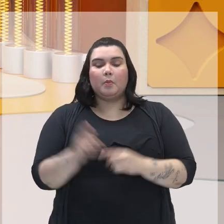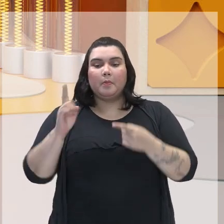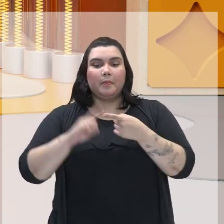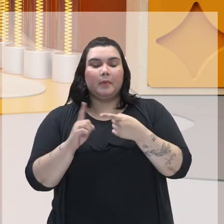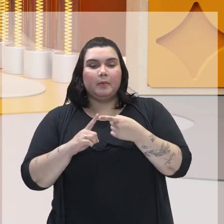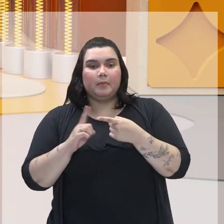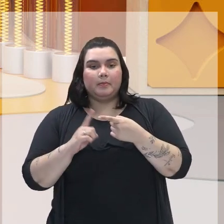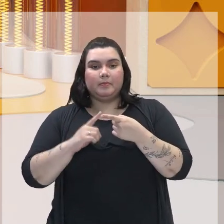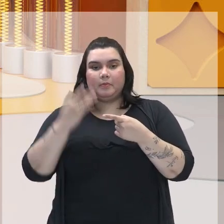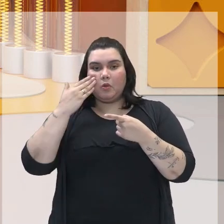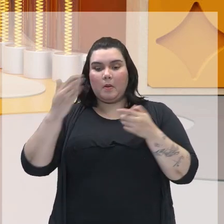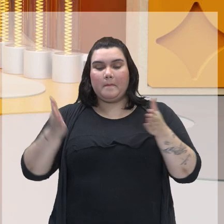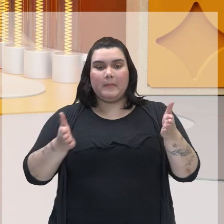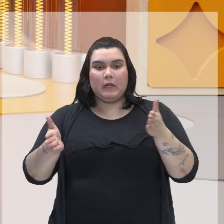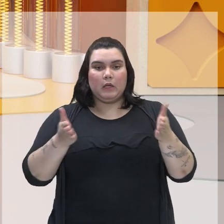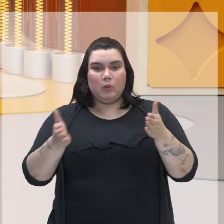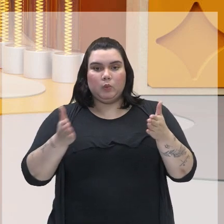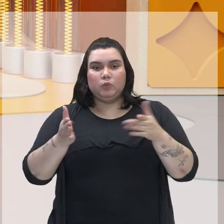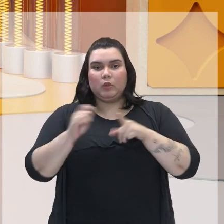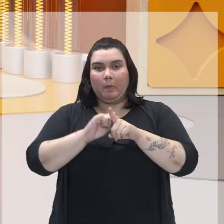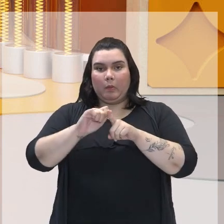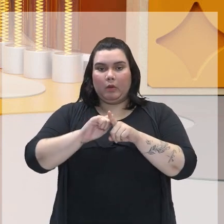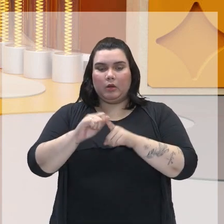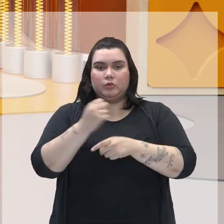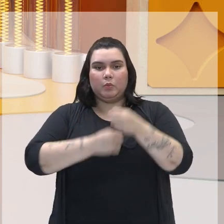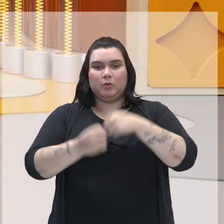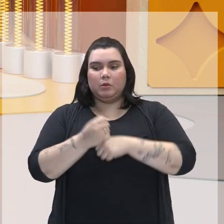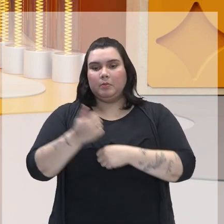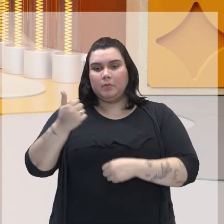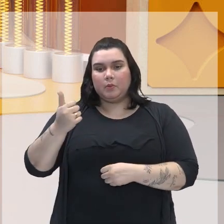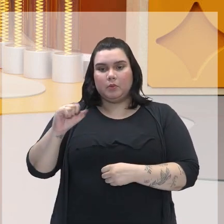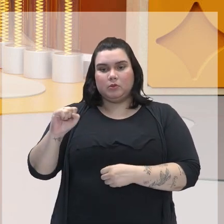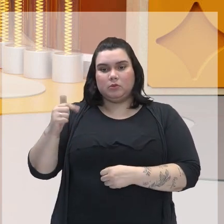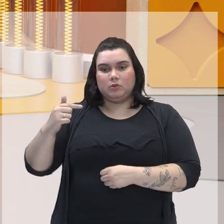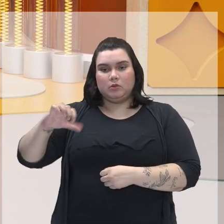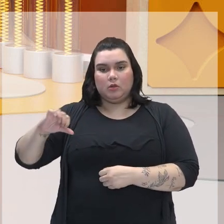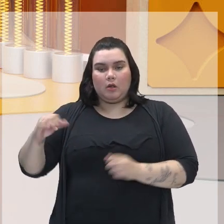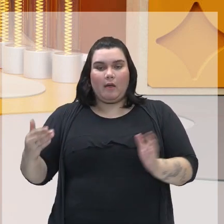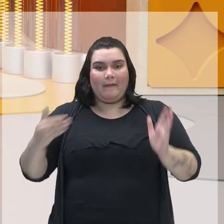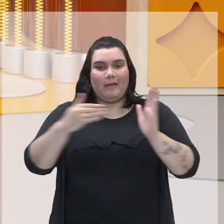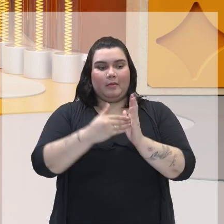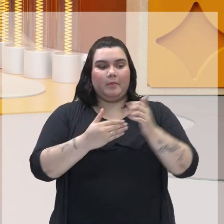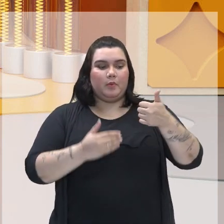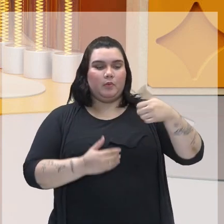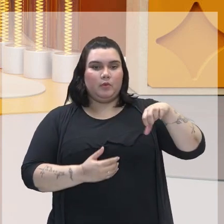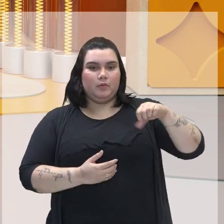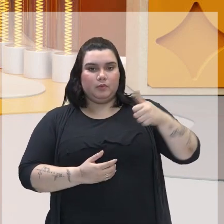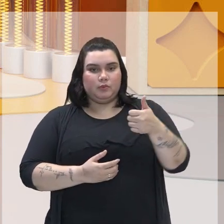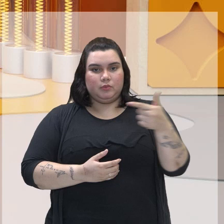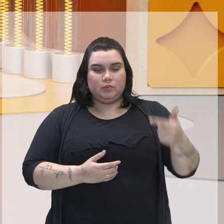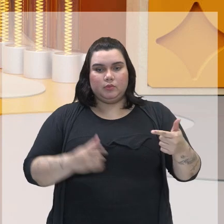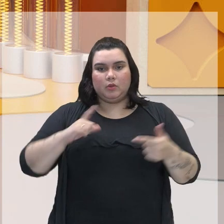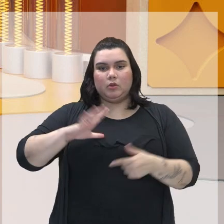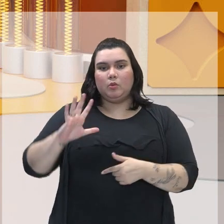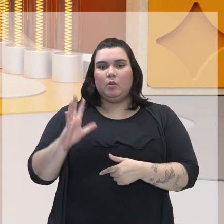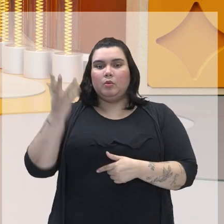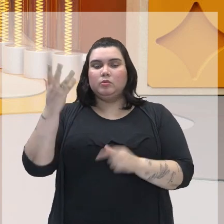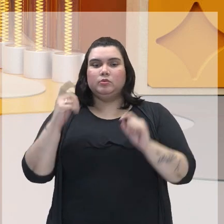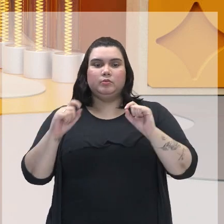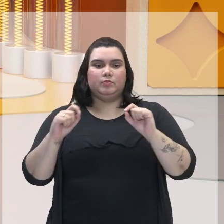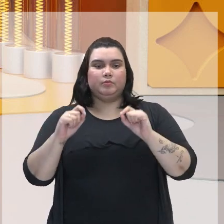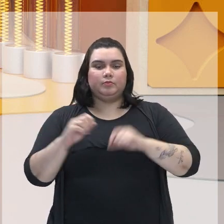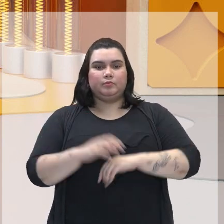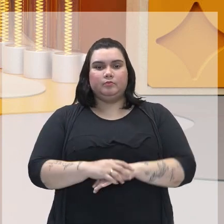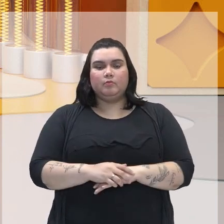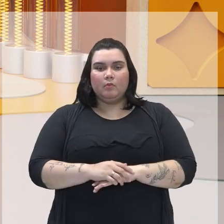ciclo da borracha, de 1879 a 1912, aconteceu por alguns motivos, como por